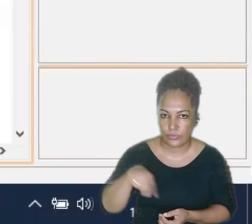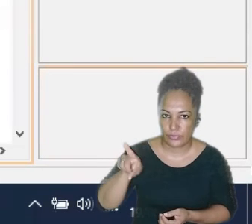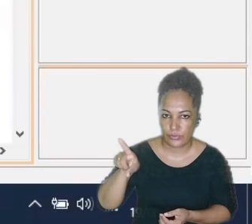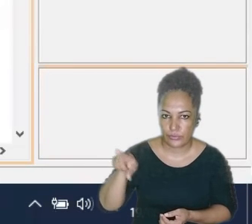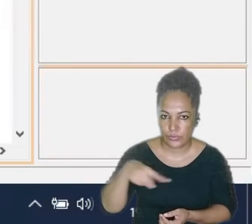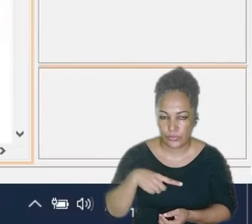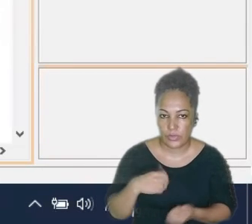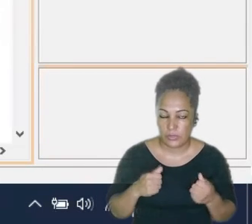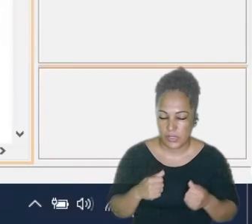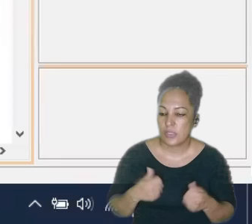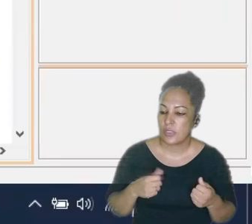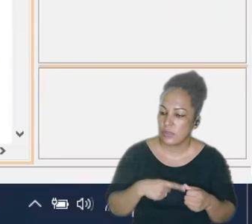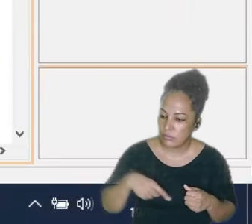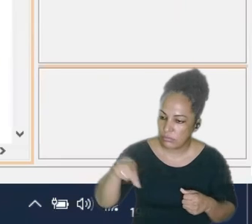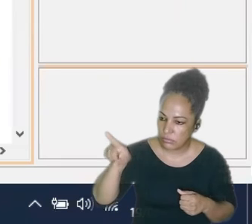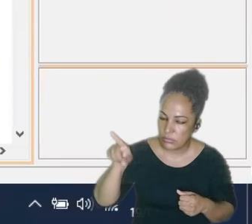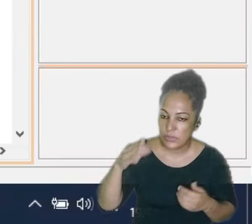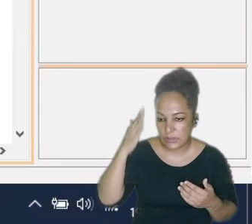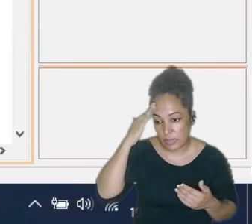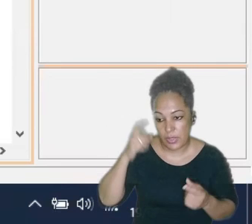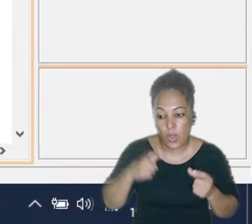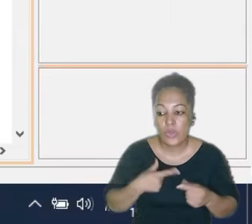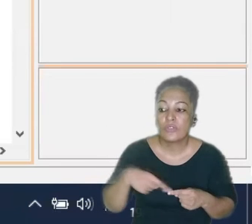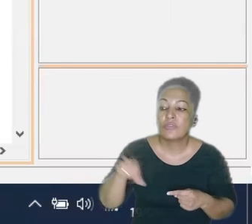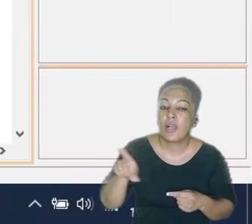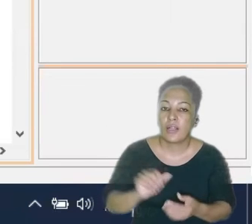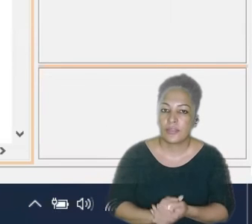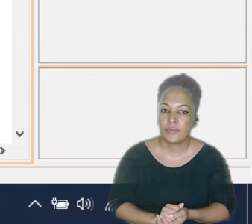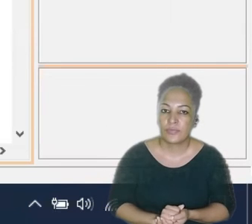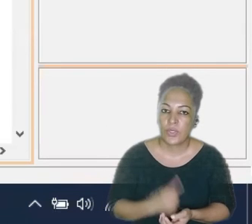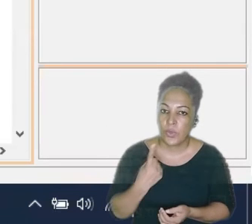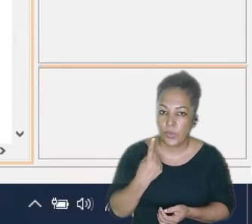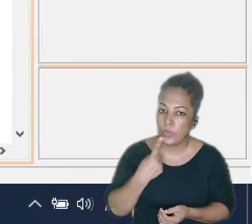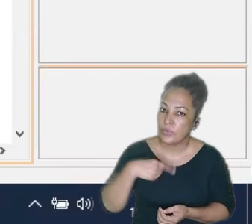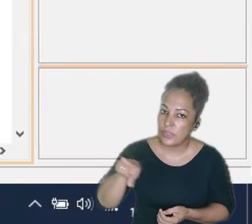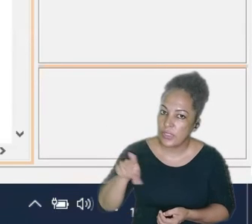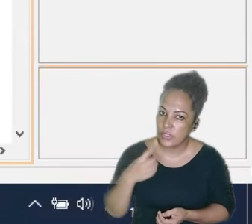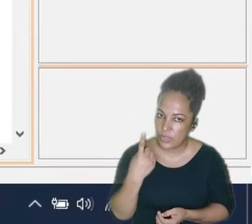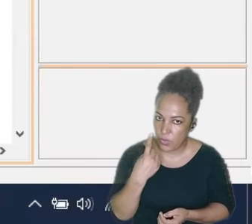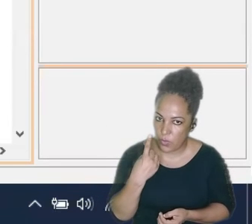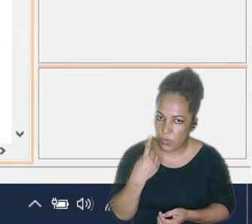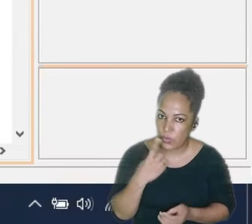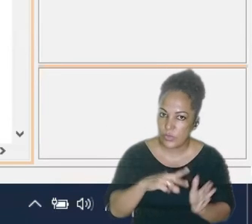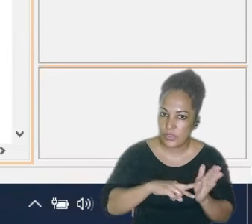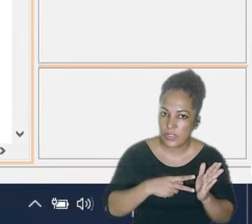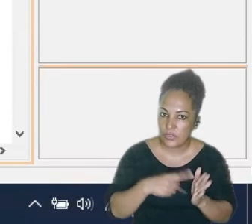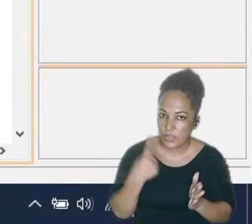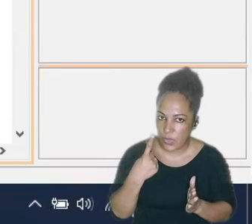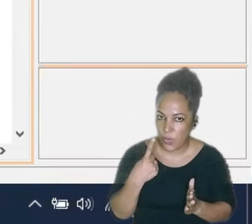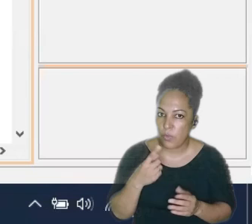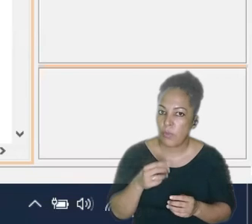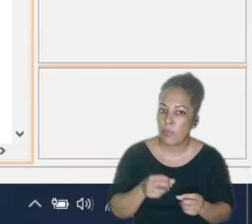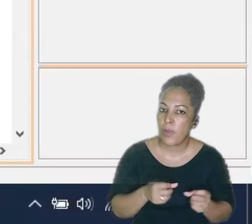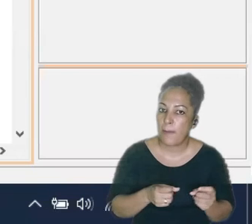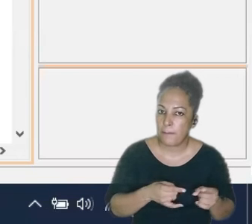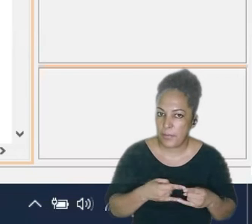volta. Então, uma passagem para existir precisa de trecho? Sim. Então, aqui é um para um. Um trecho está relacionado a uma